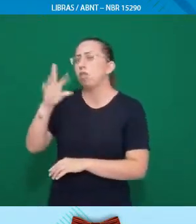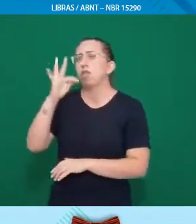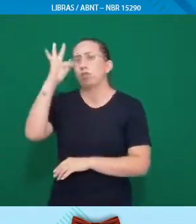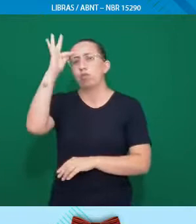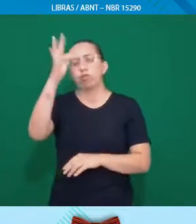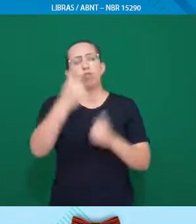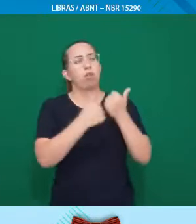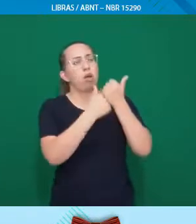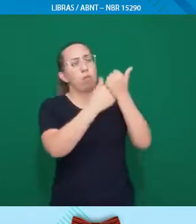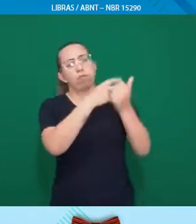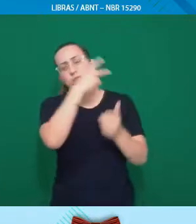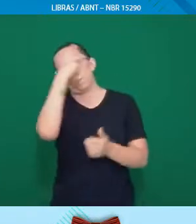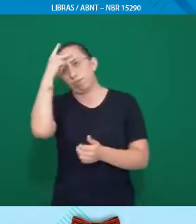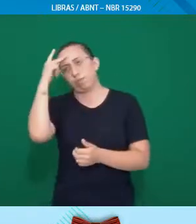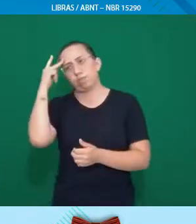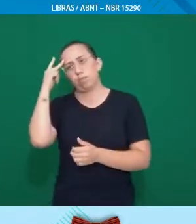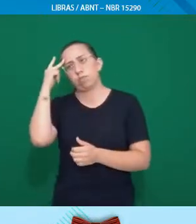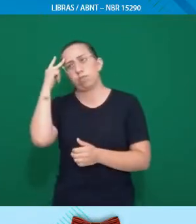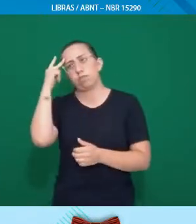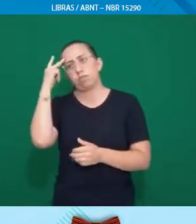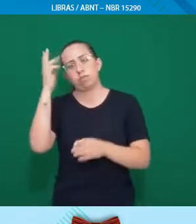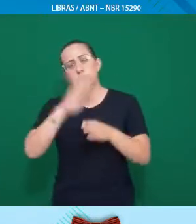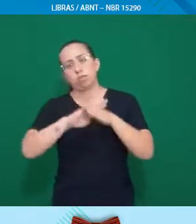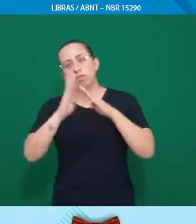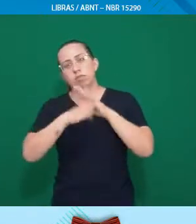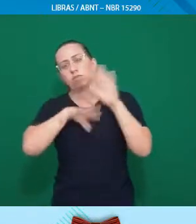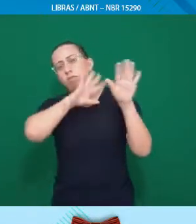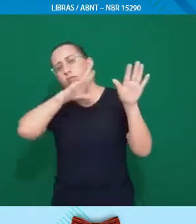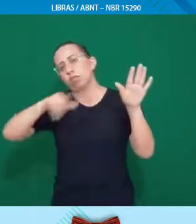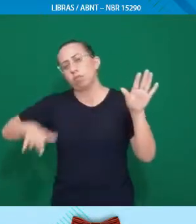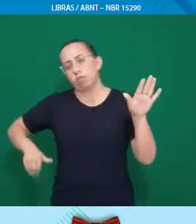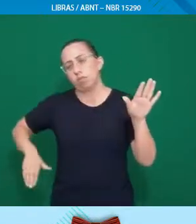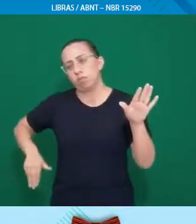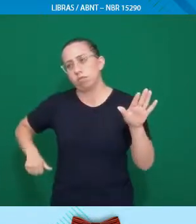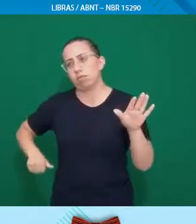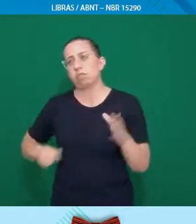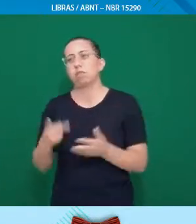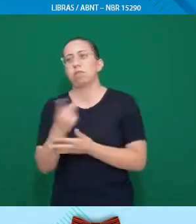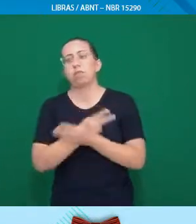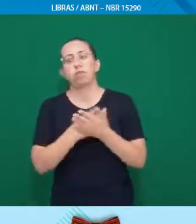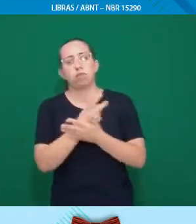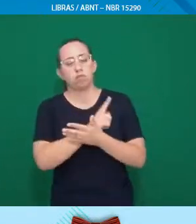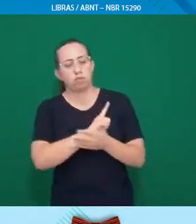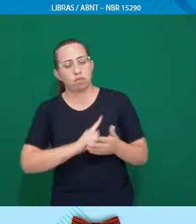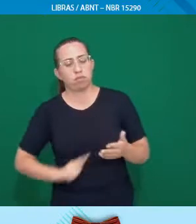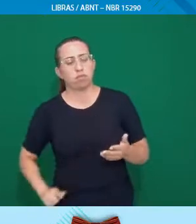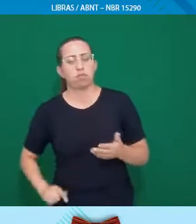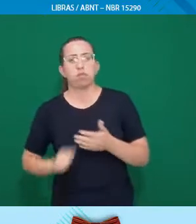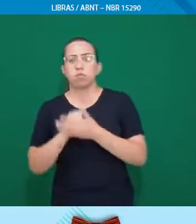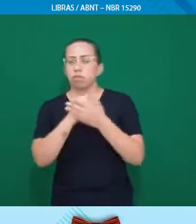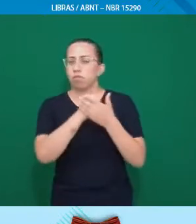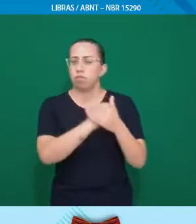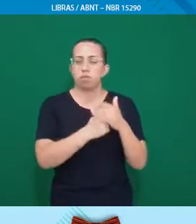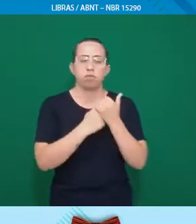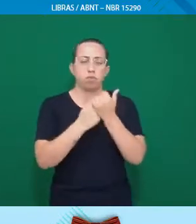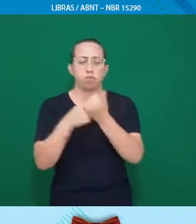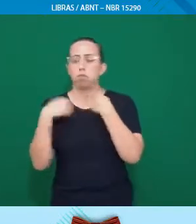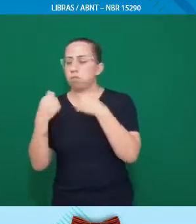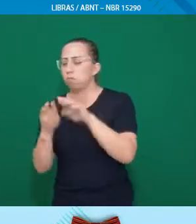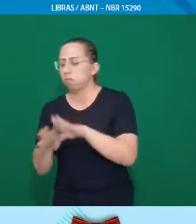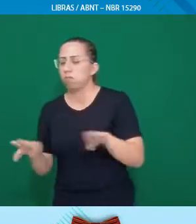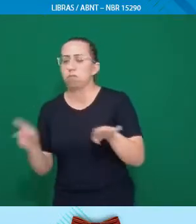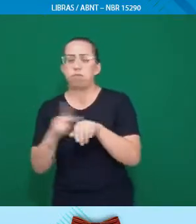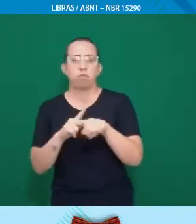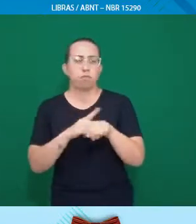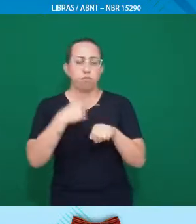da o Apoio às pessoas para o bar do leão ruim a buscar o governador eu quero a sorte preciso das